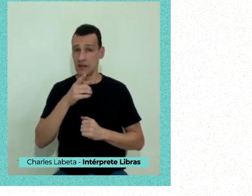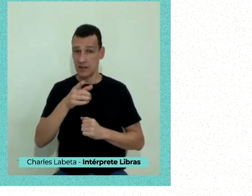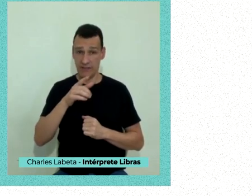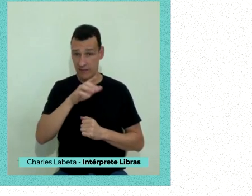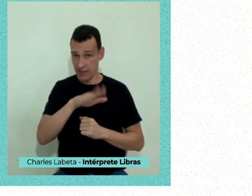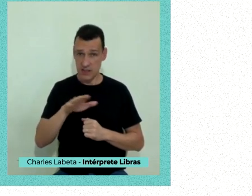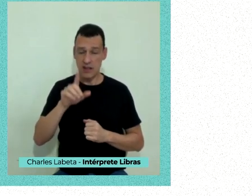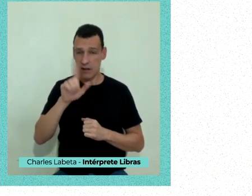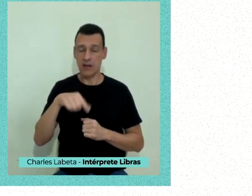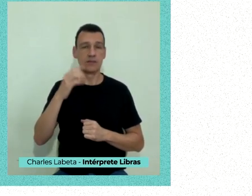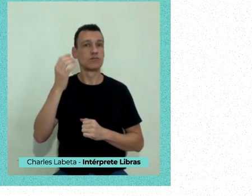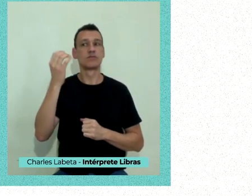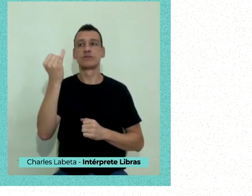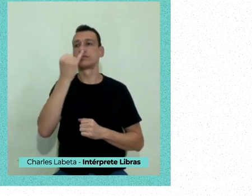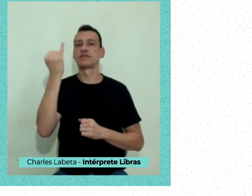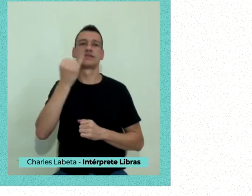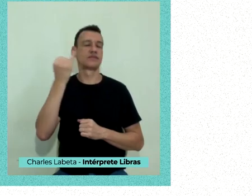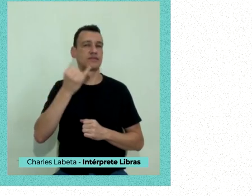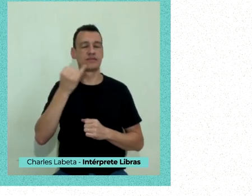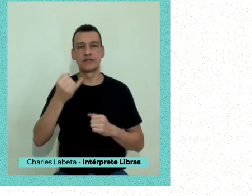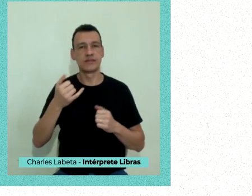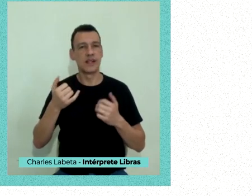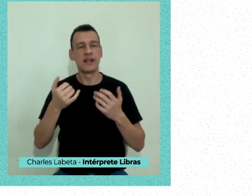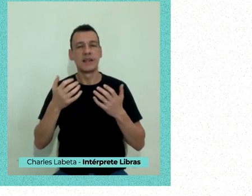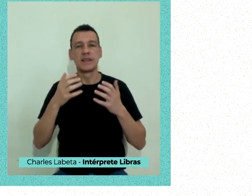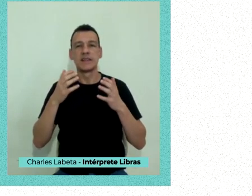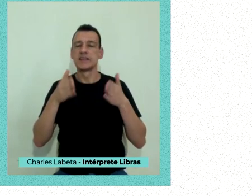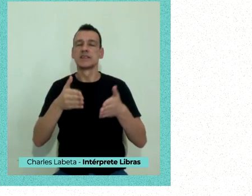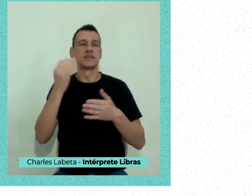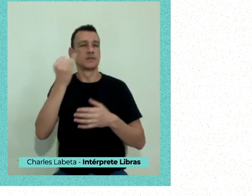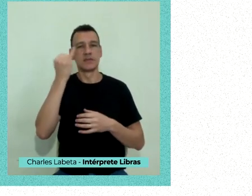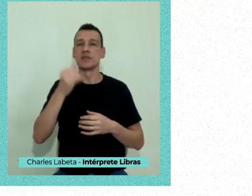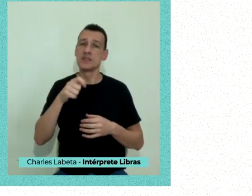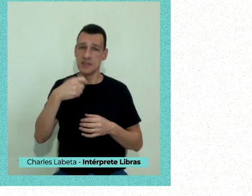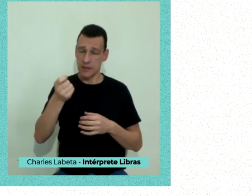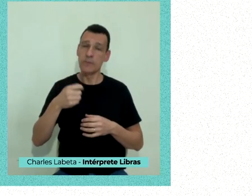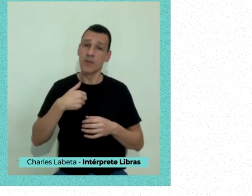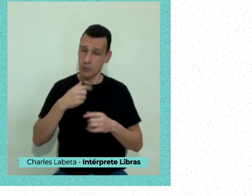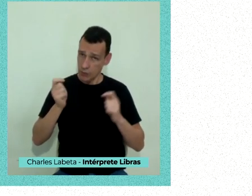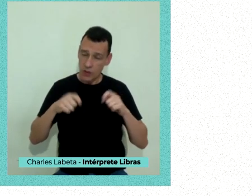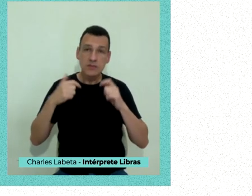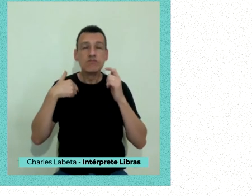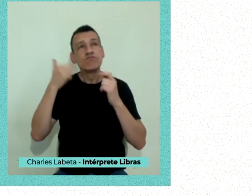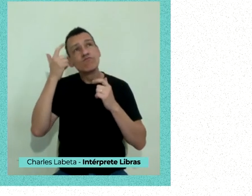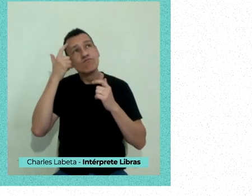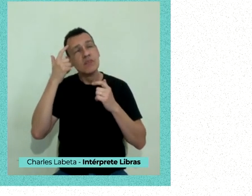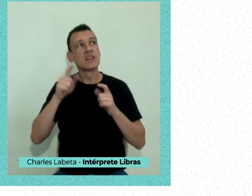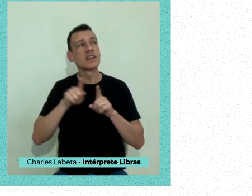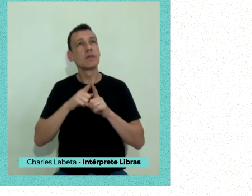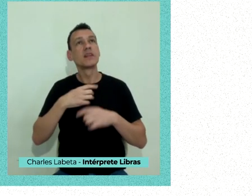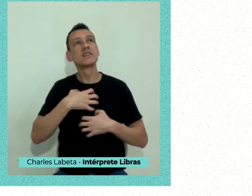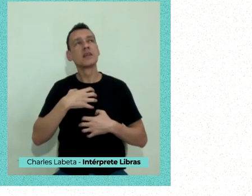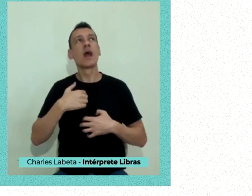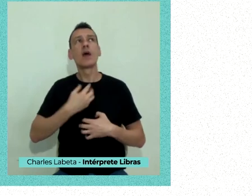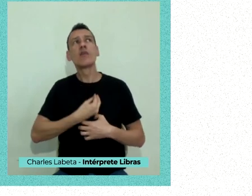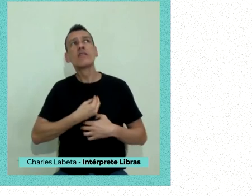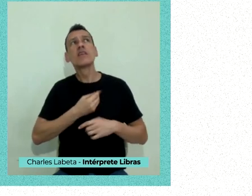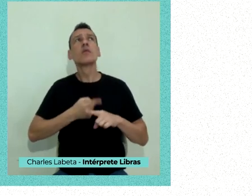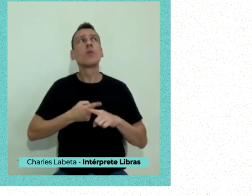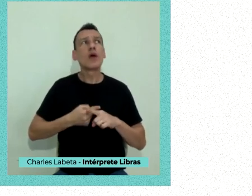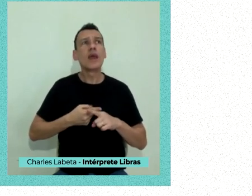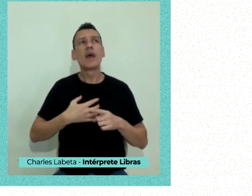ela é a possibilidade, na verdade, de você pensar e sentir a sua existência. Então,